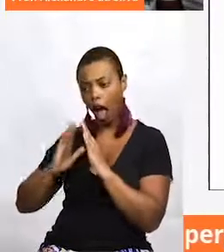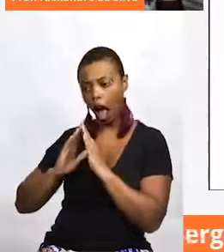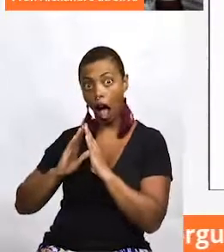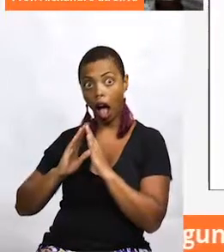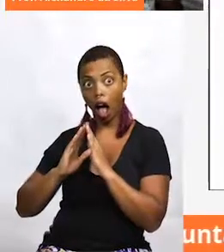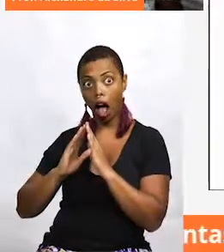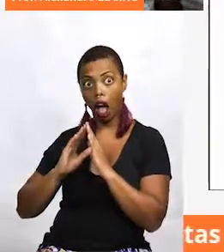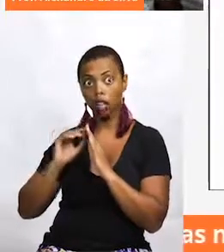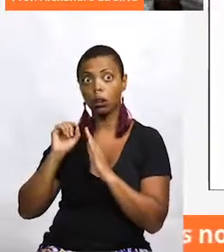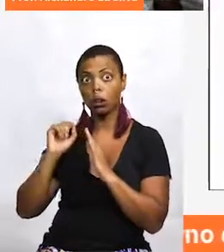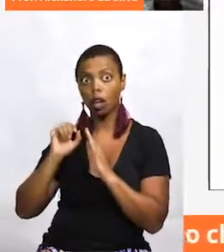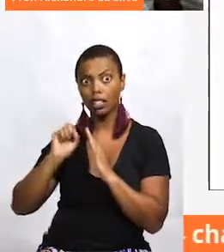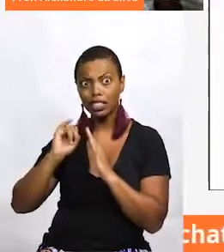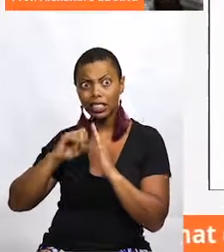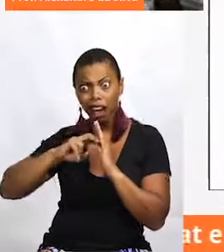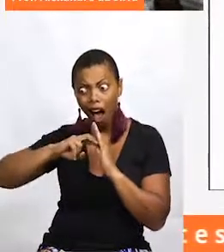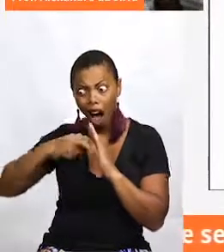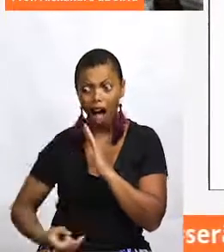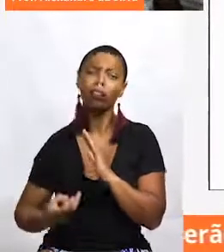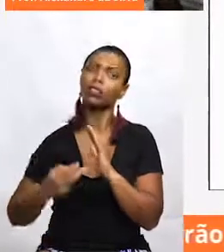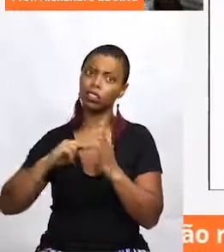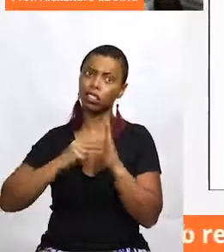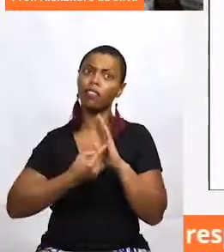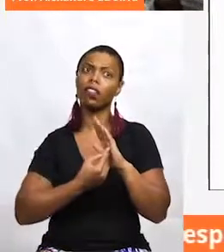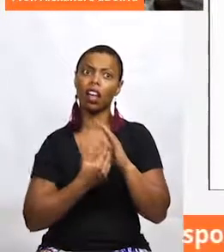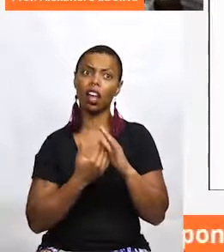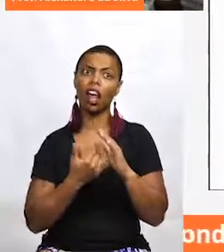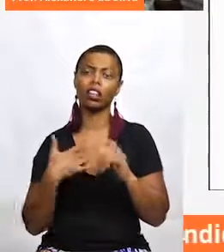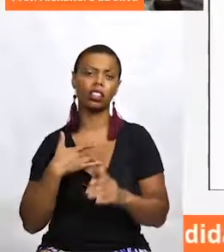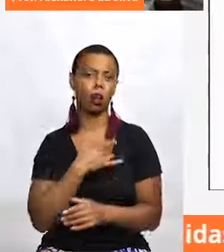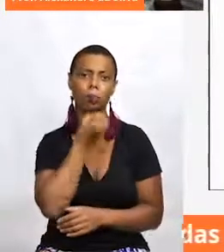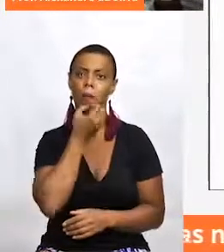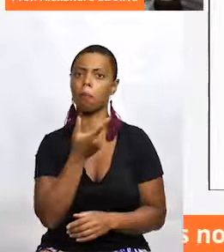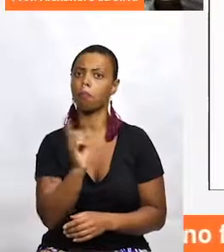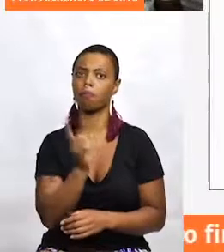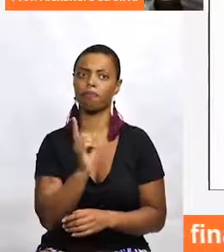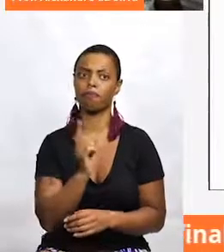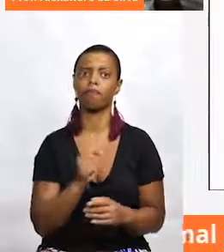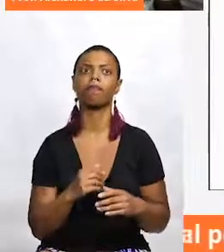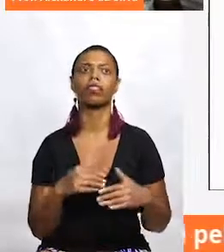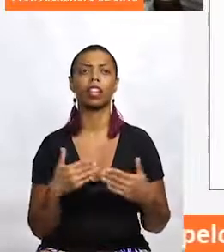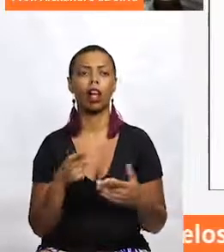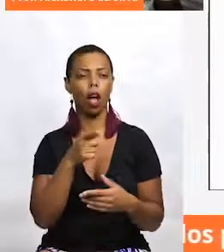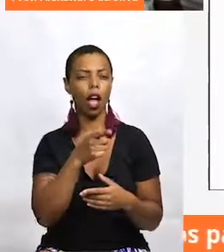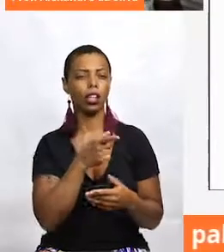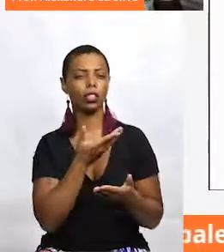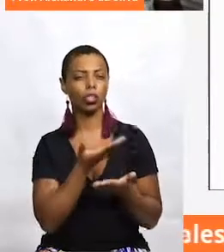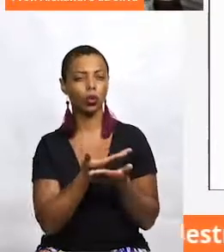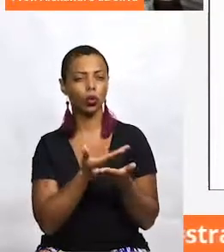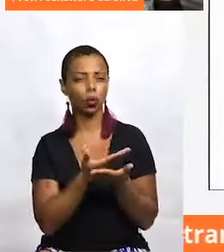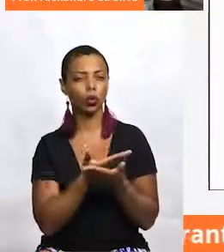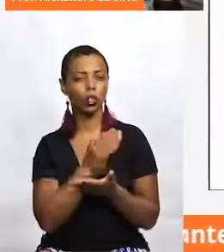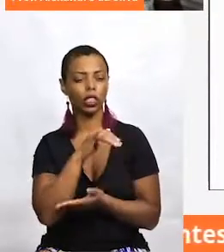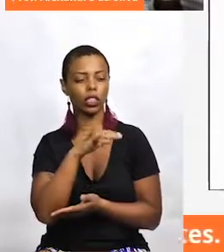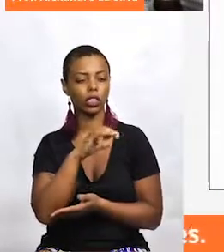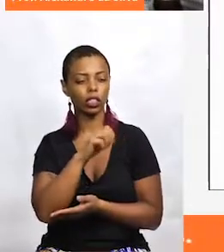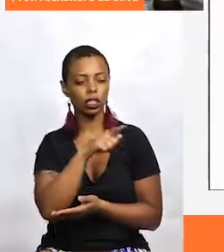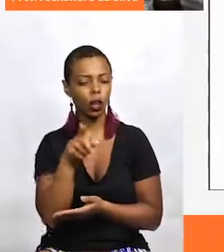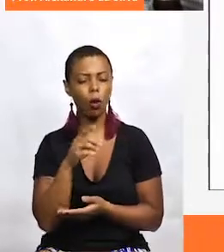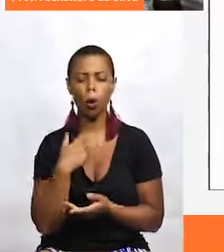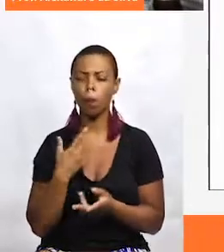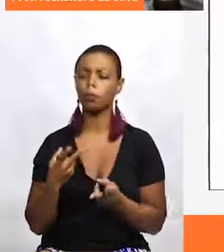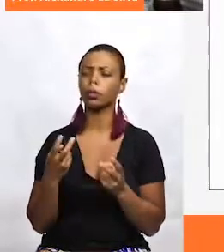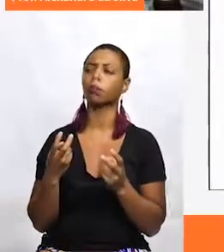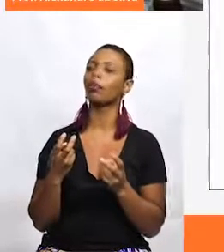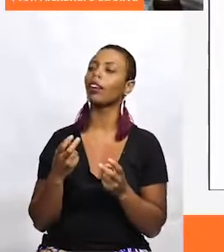de que a saúde não vai bem. Então, essa iniciação científica, ela foi muito importante, porque foi a partir dela que eu falei, opa, não é só